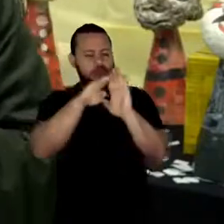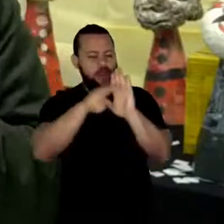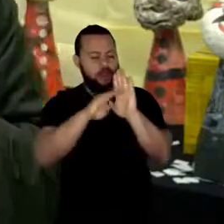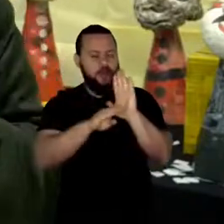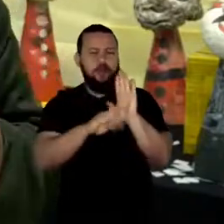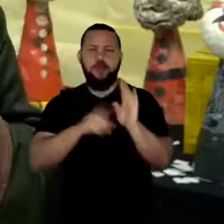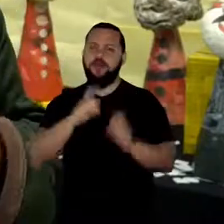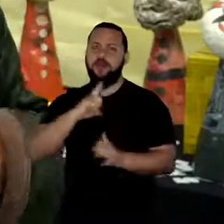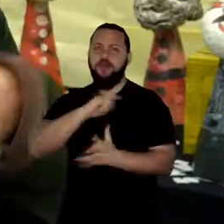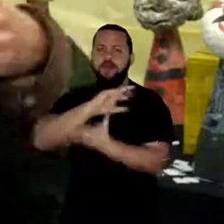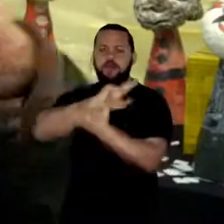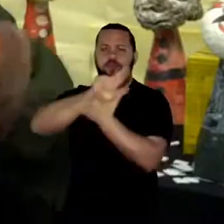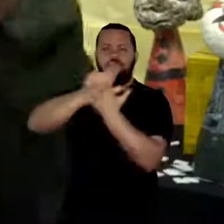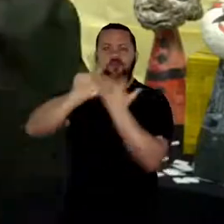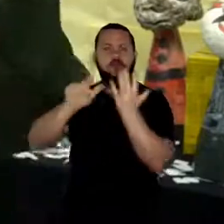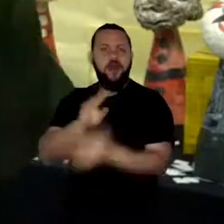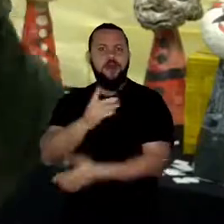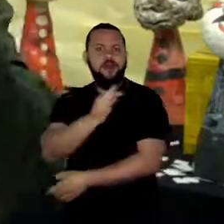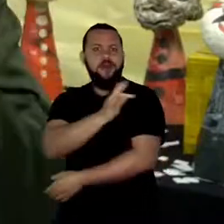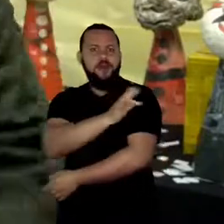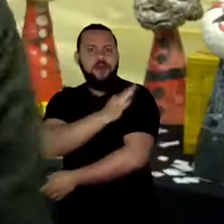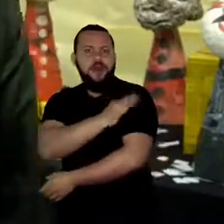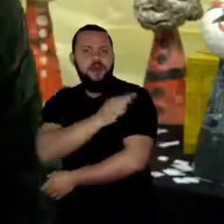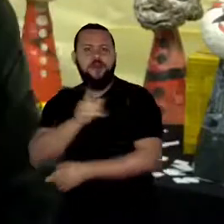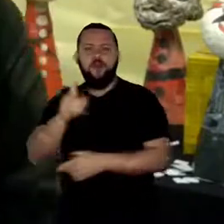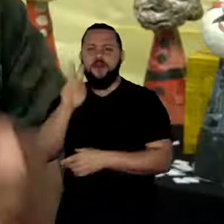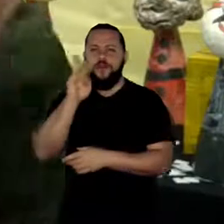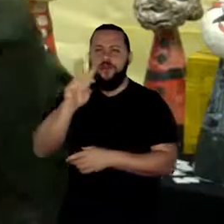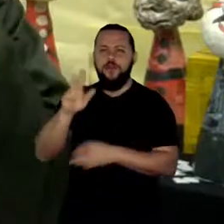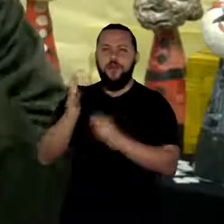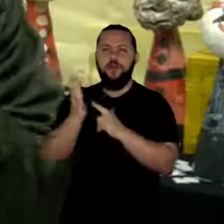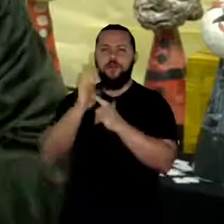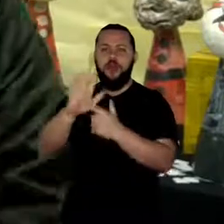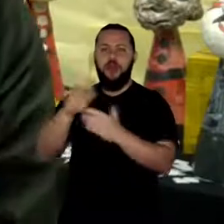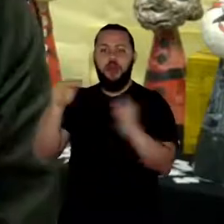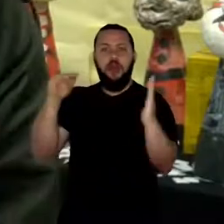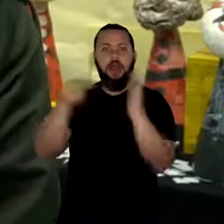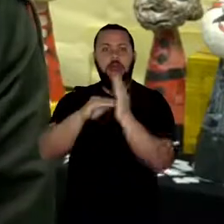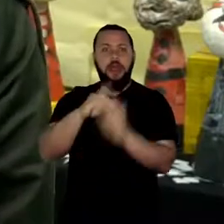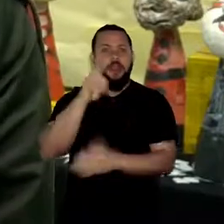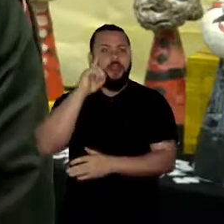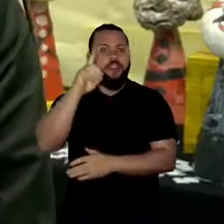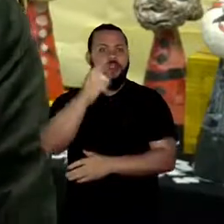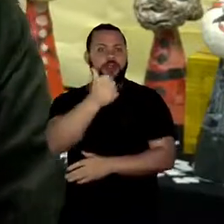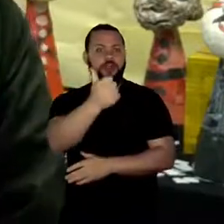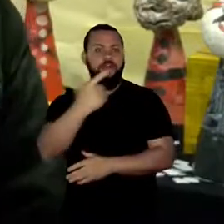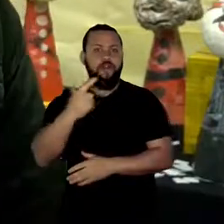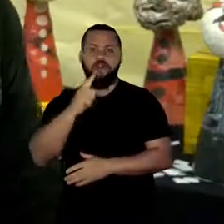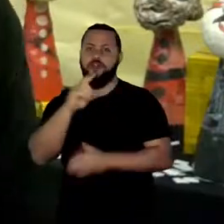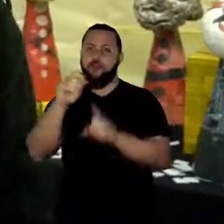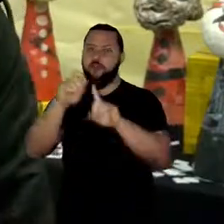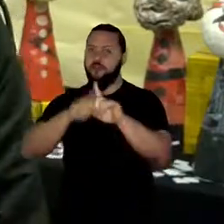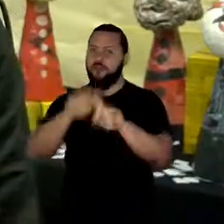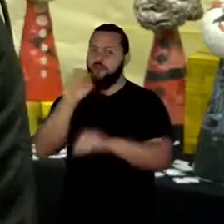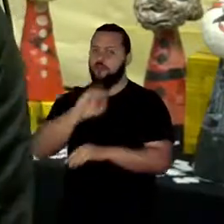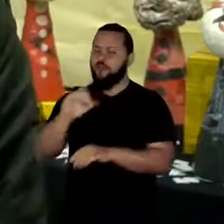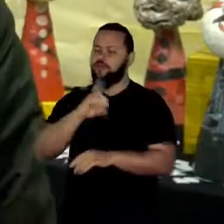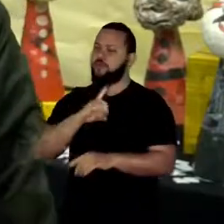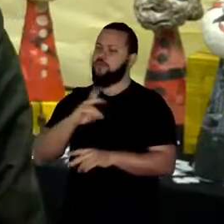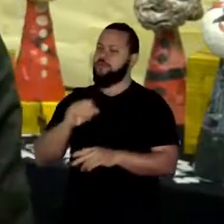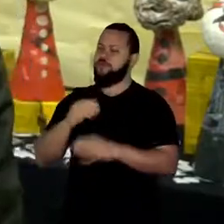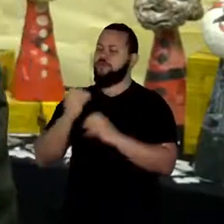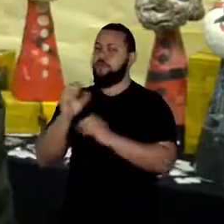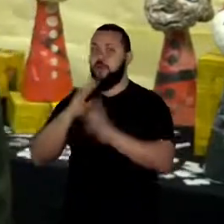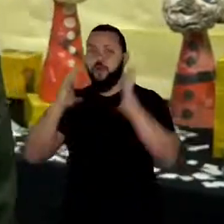técnicas apresentadas para vocês. E até o dia 12 ainda tem muita coisa para rolar. Então, tenham todos um